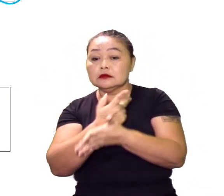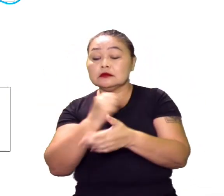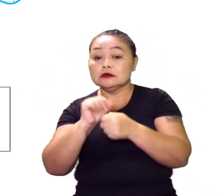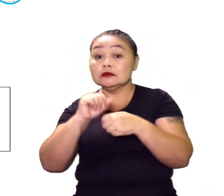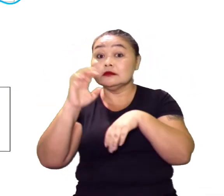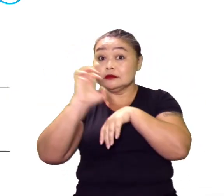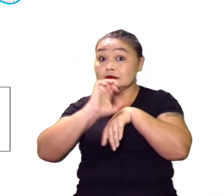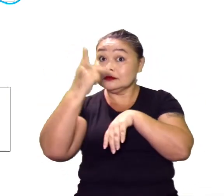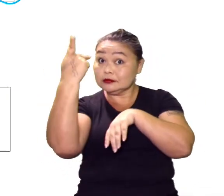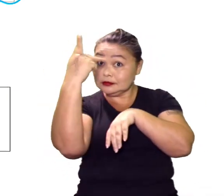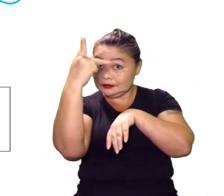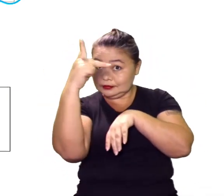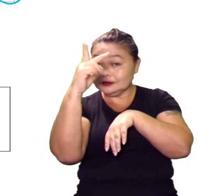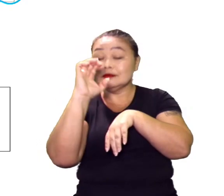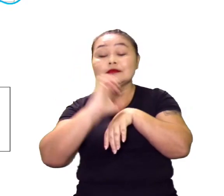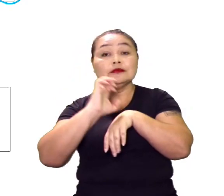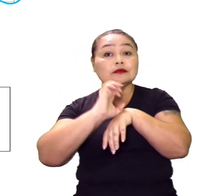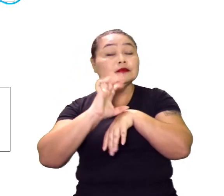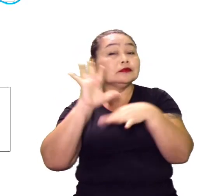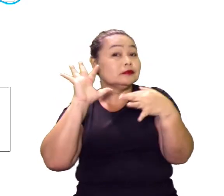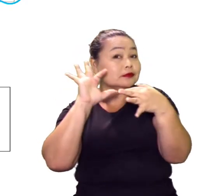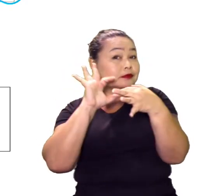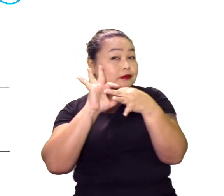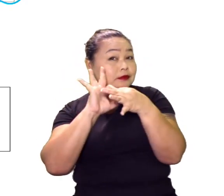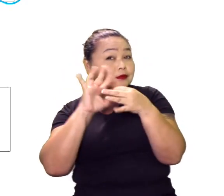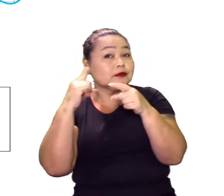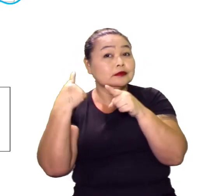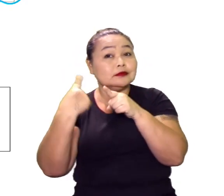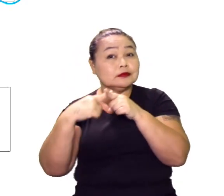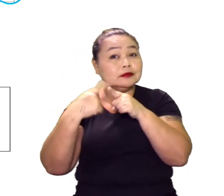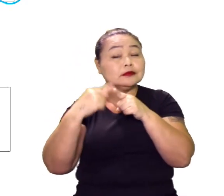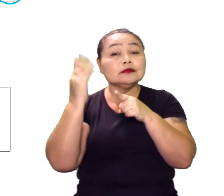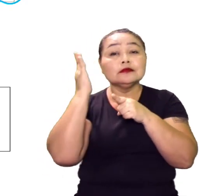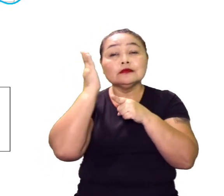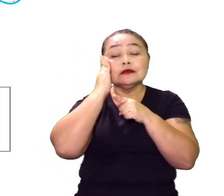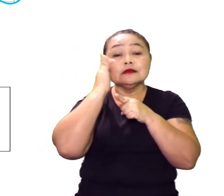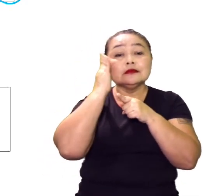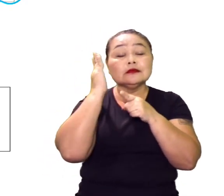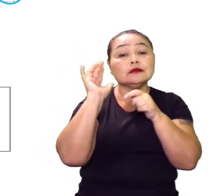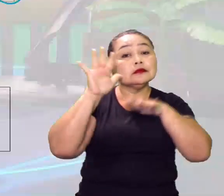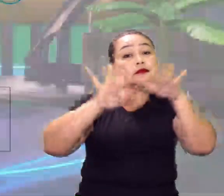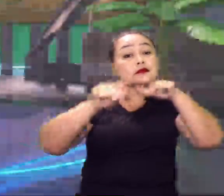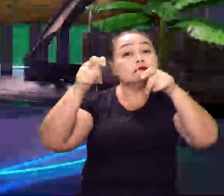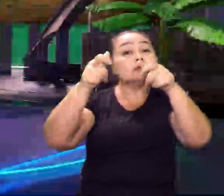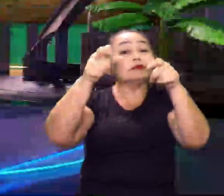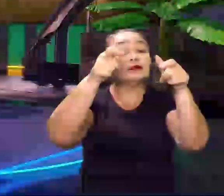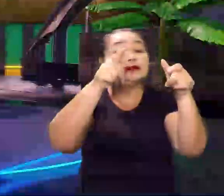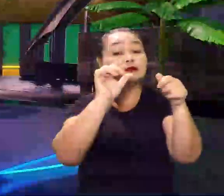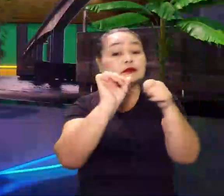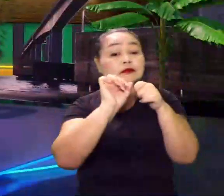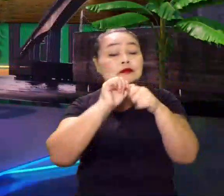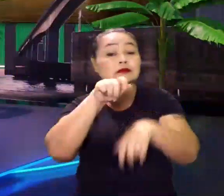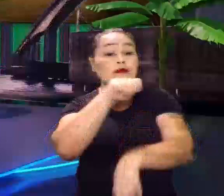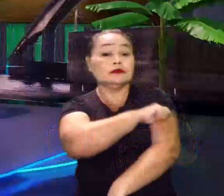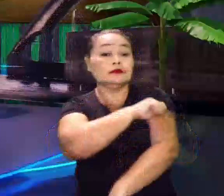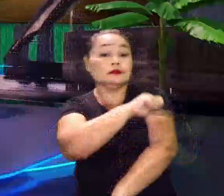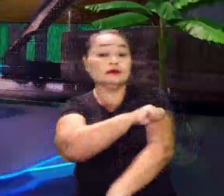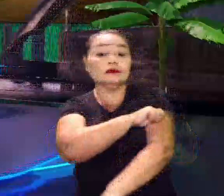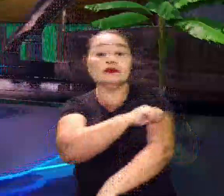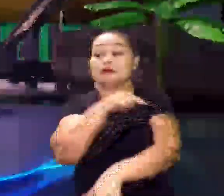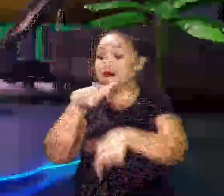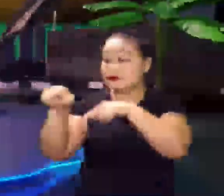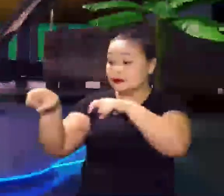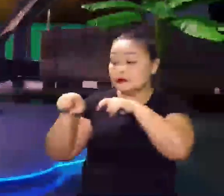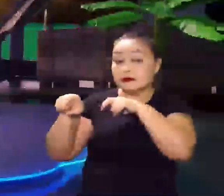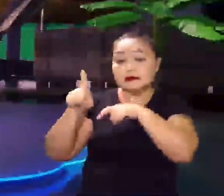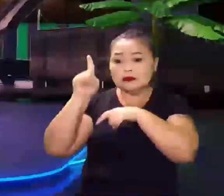sua região, né? Se tem a ver o porquê, você vai entender de alguns lugares, né? Os alunos que trabalham no campo têm